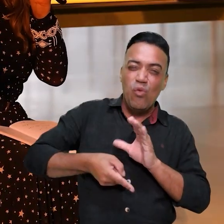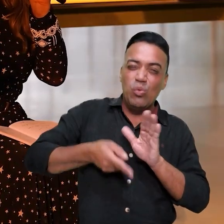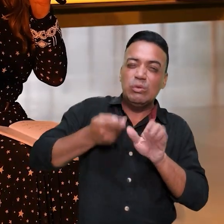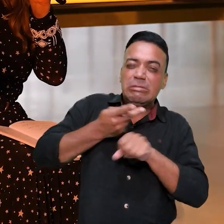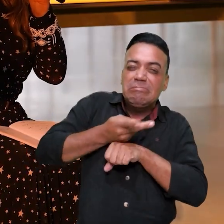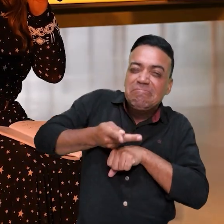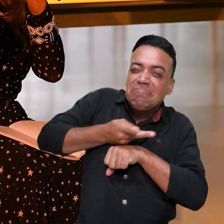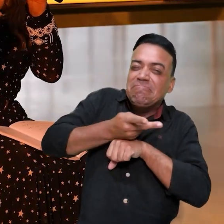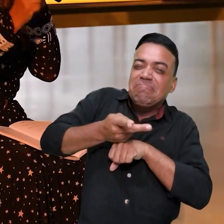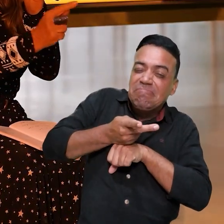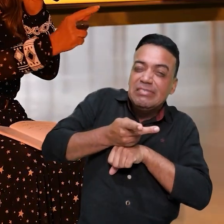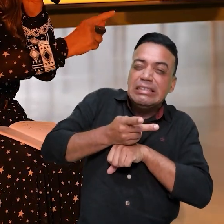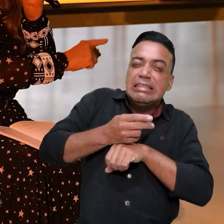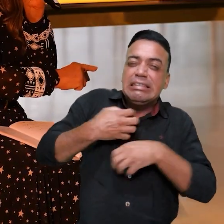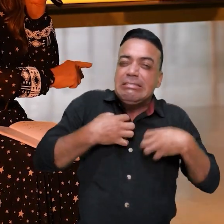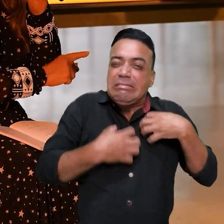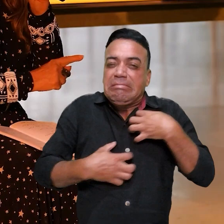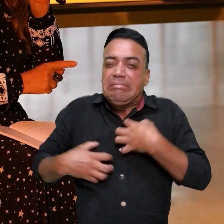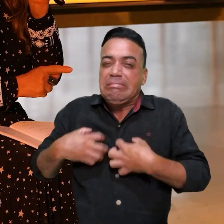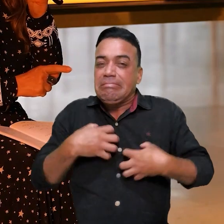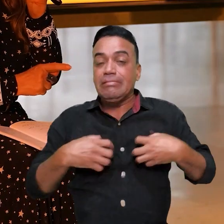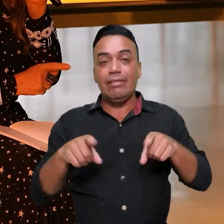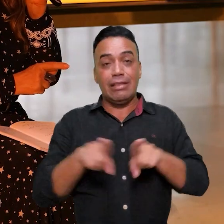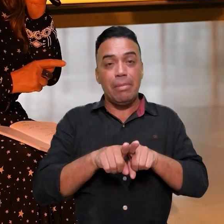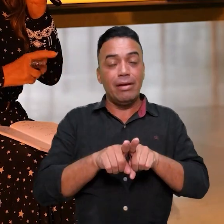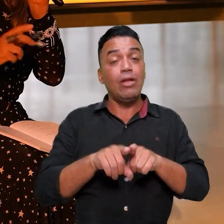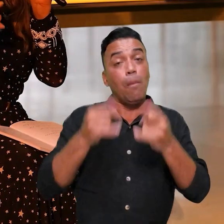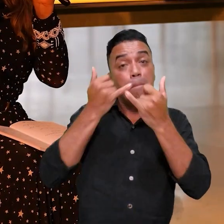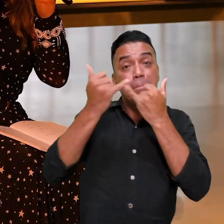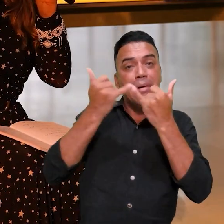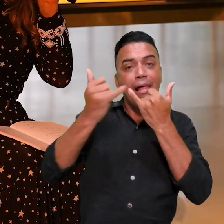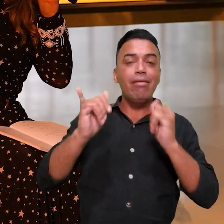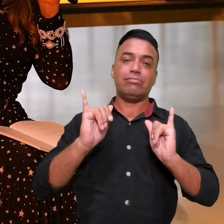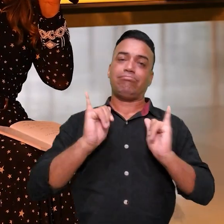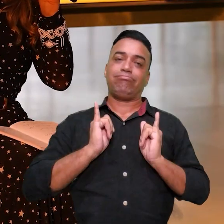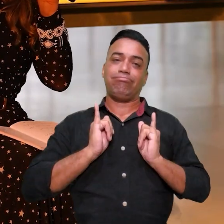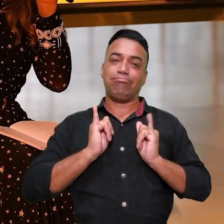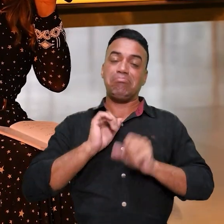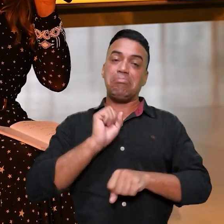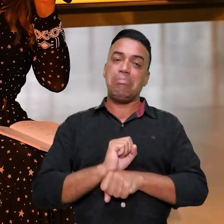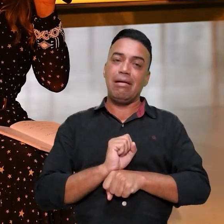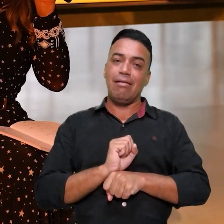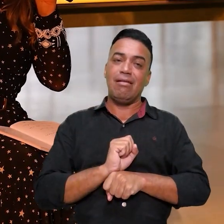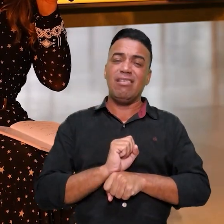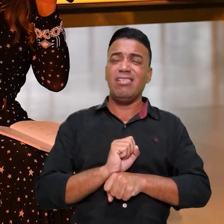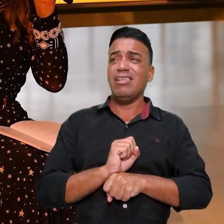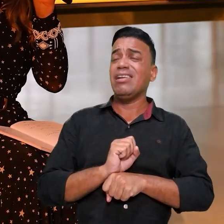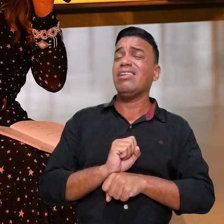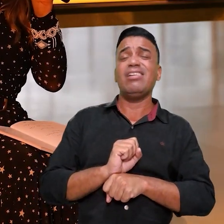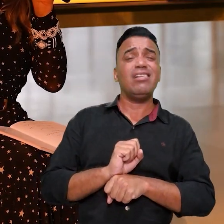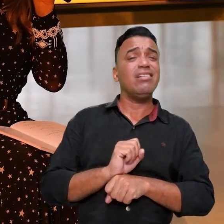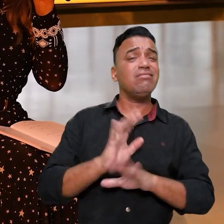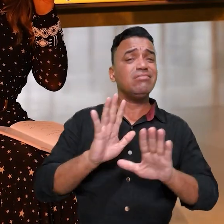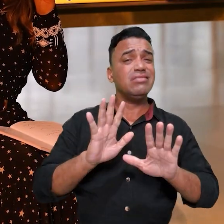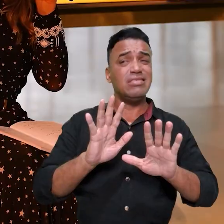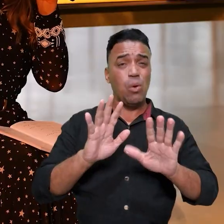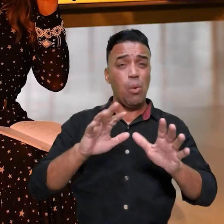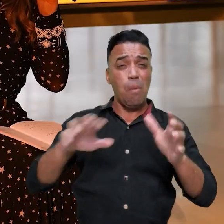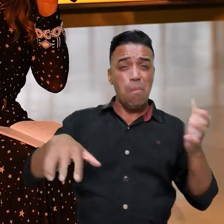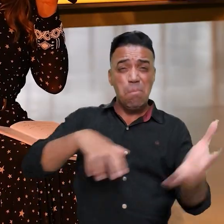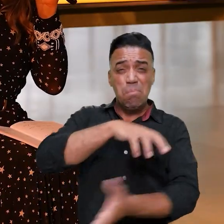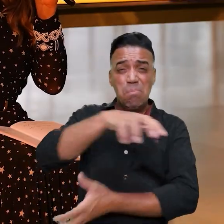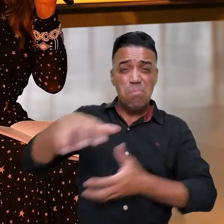massacrante também. Então, aparente inércia, porque, assim, me deixem daquele